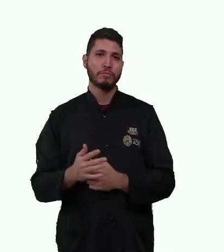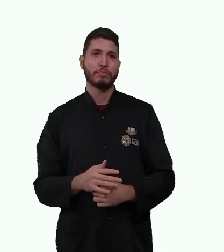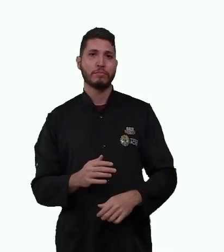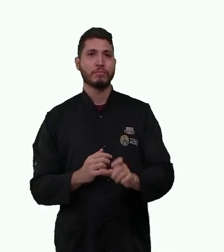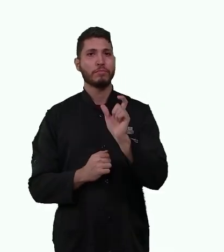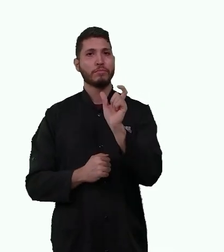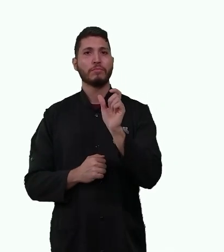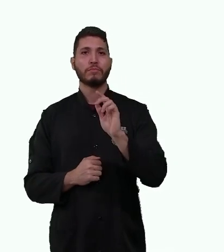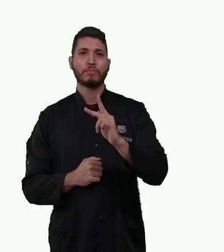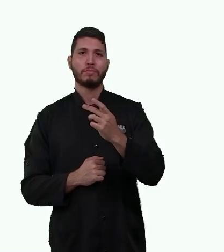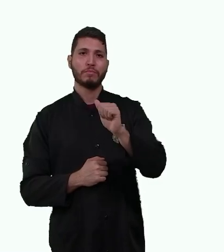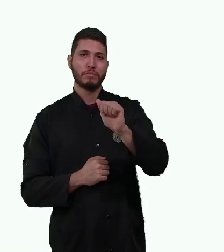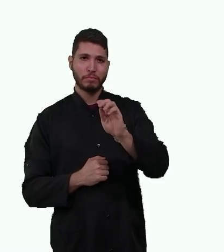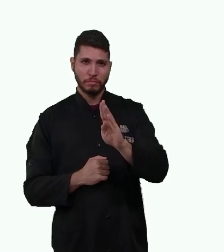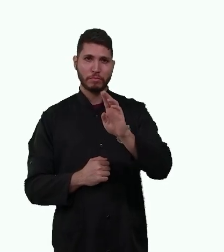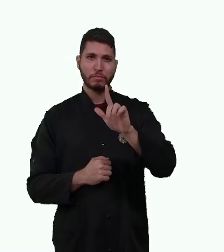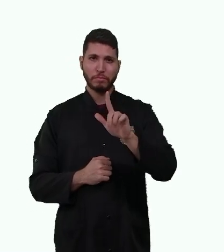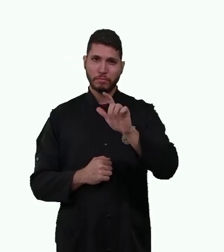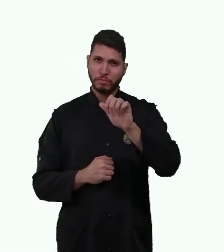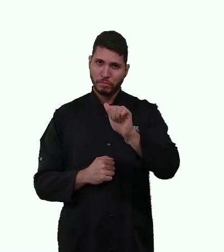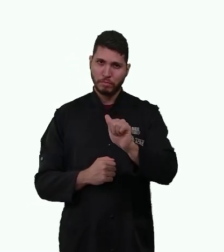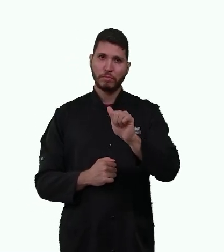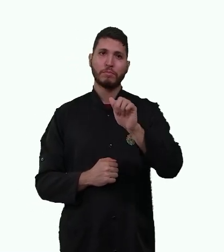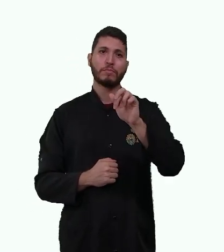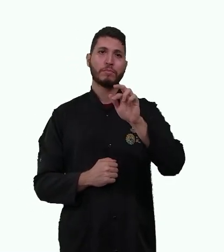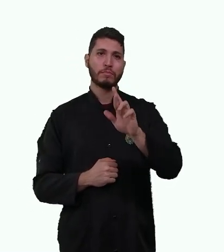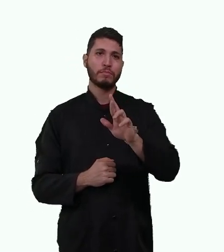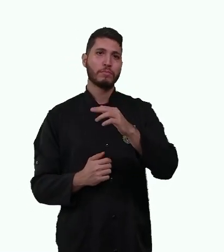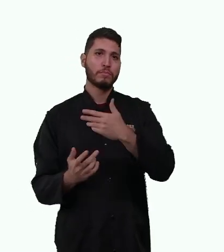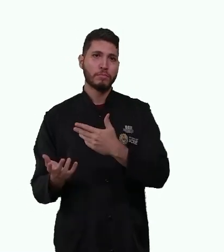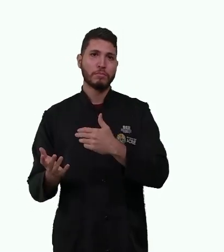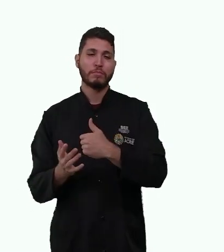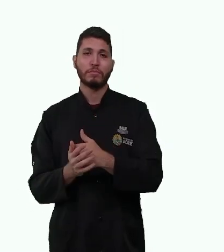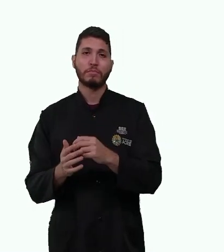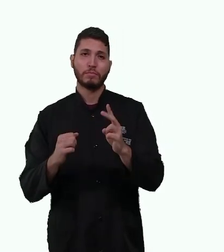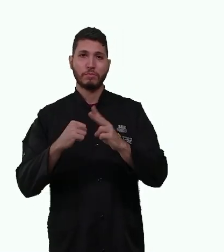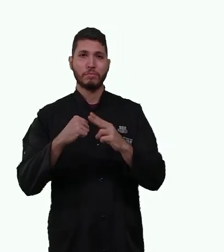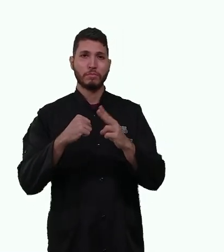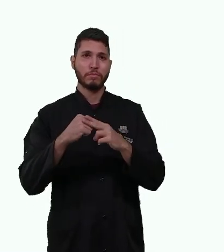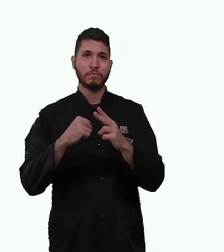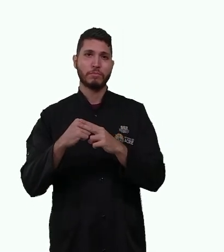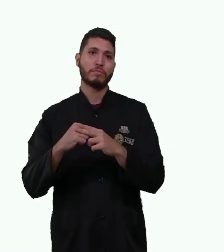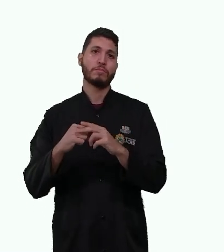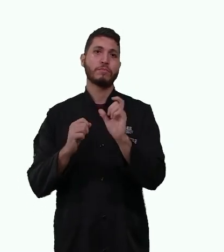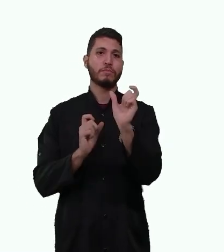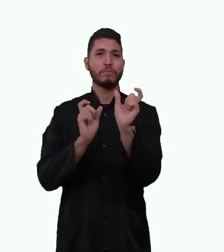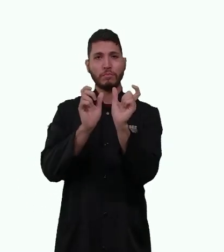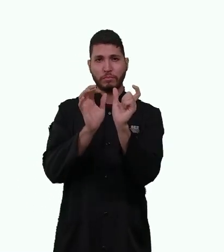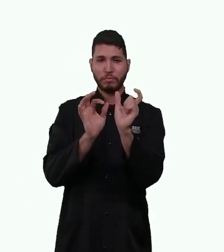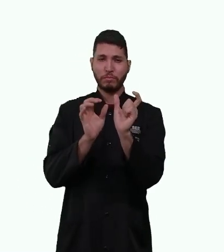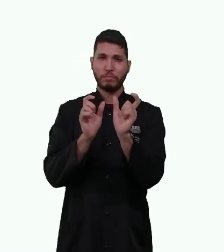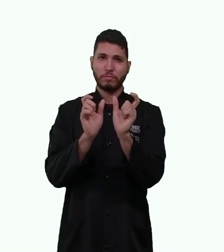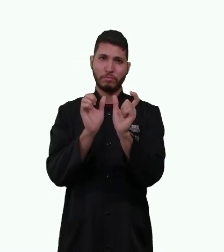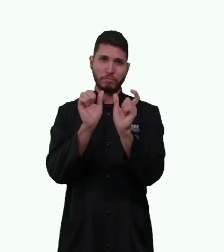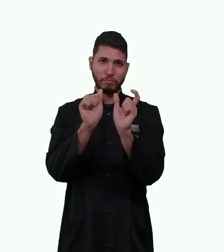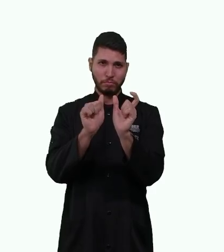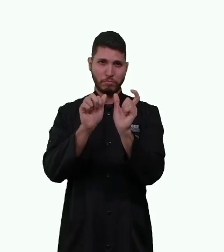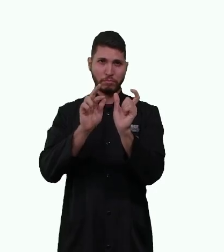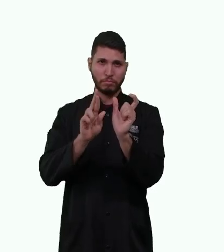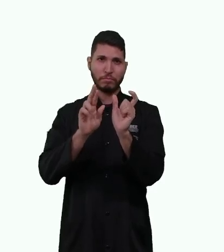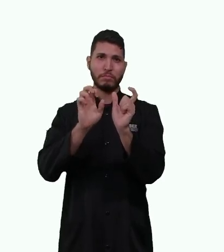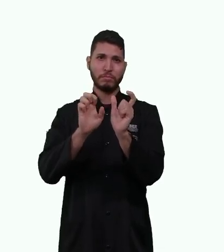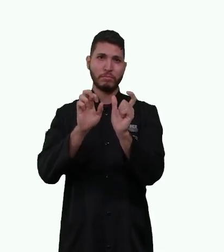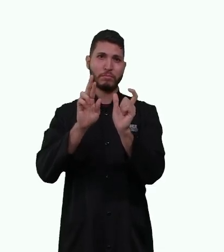terminado em ER, e bebir, terminado em IR. Quando nós tiramos as terminações